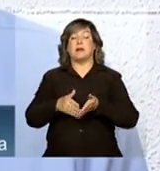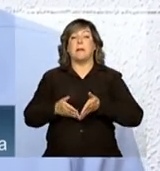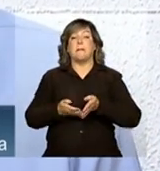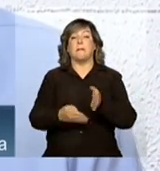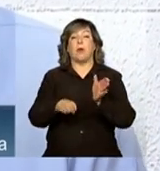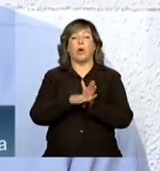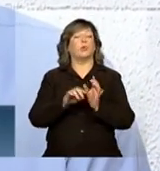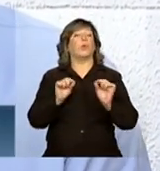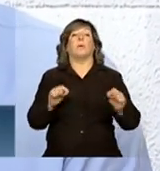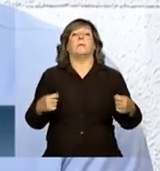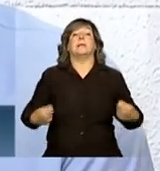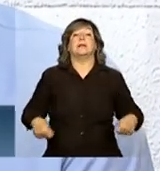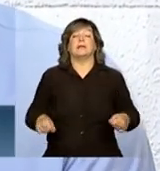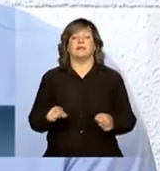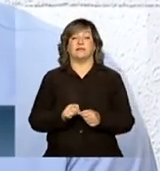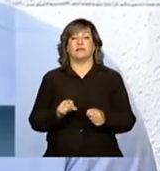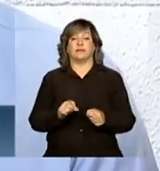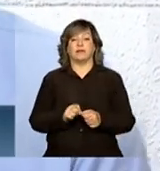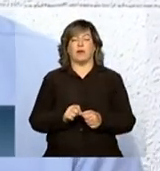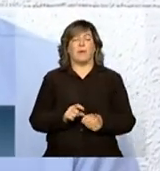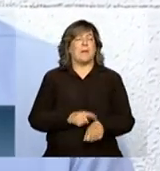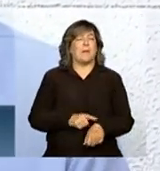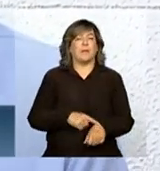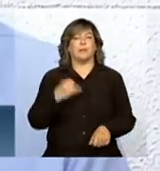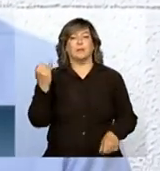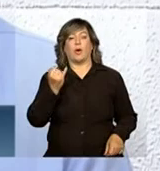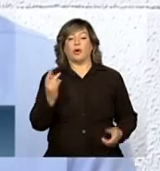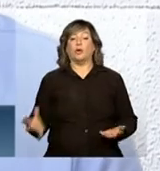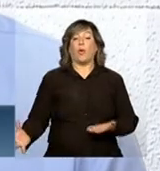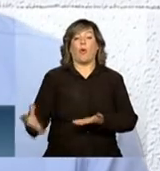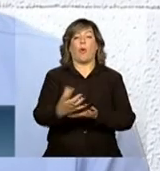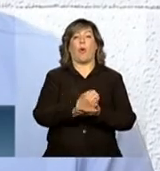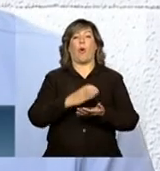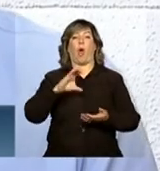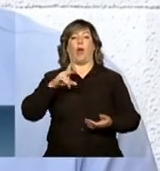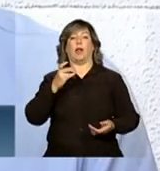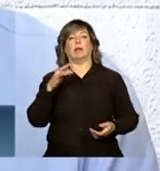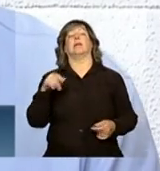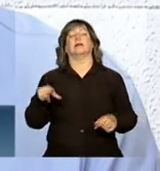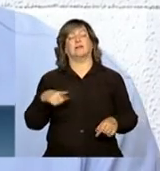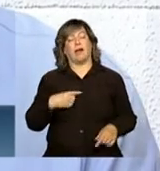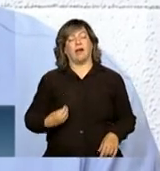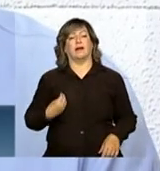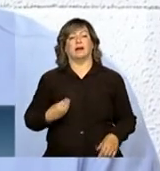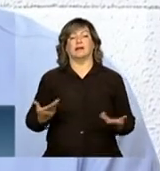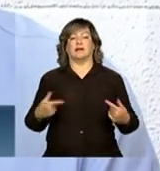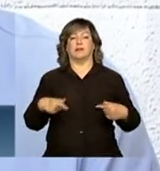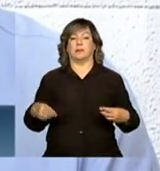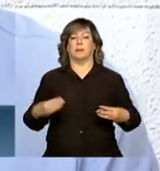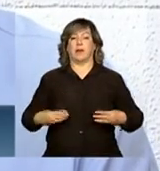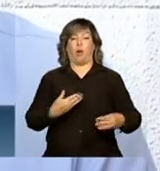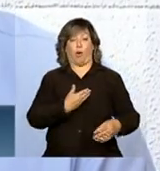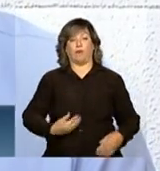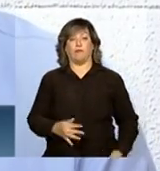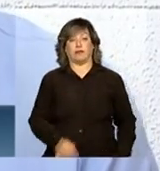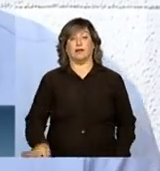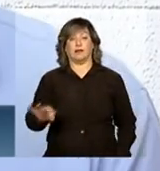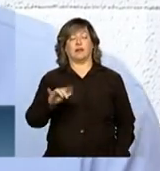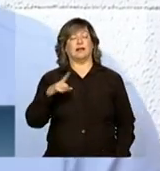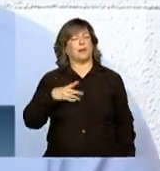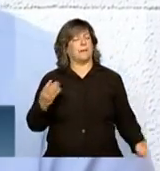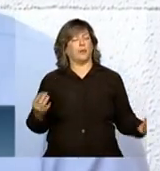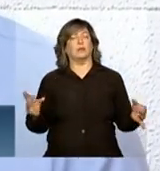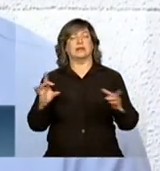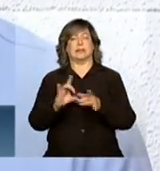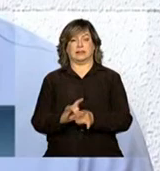ser feito no momento crucial da colheita. E isso está acontecendo. Então, o Ministério, o governo federal está muito integrado,